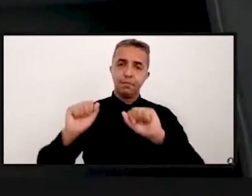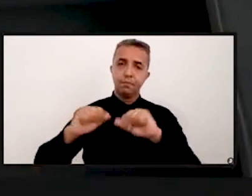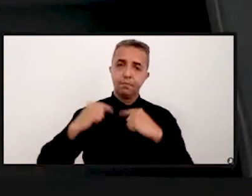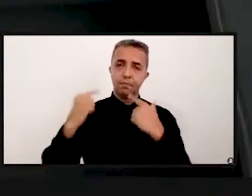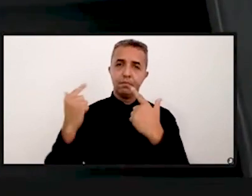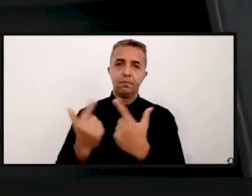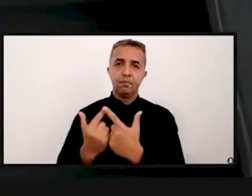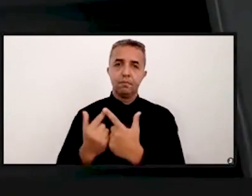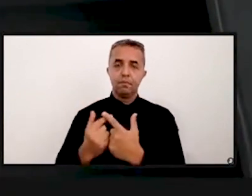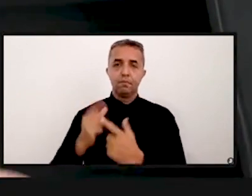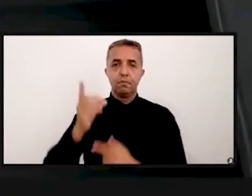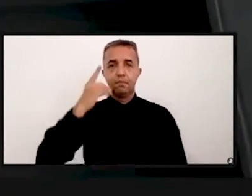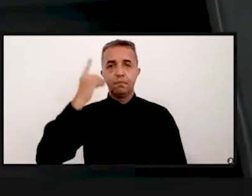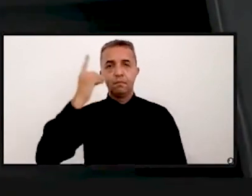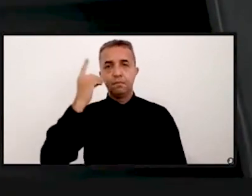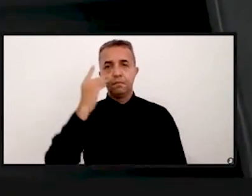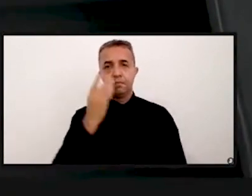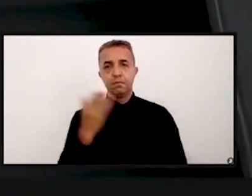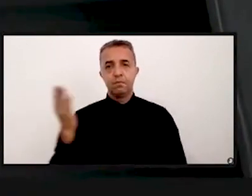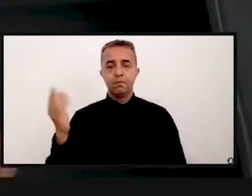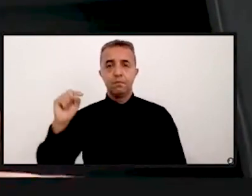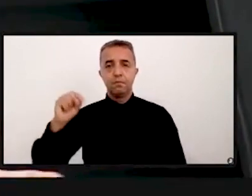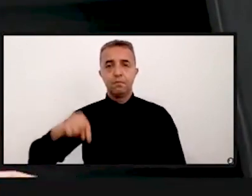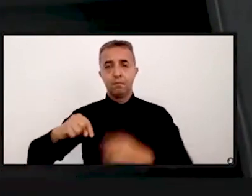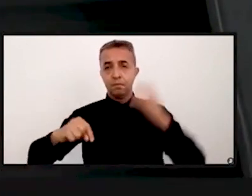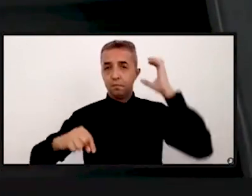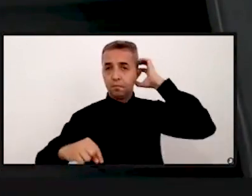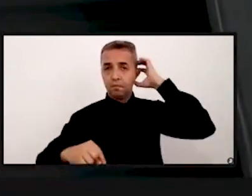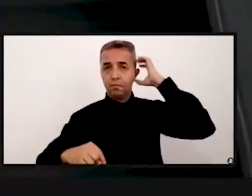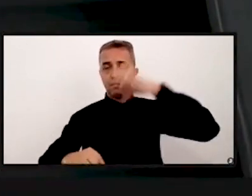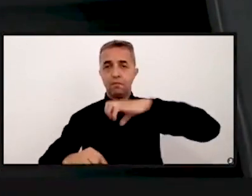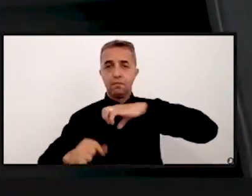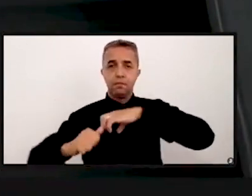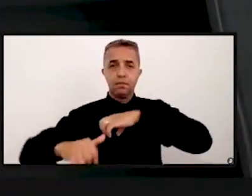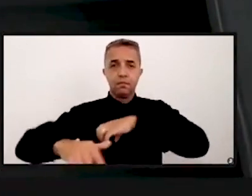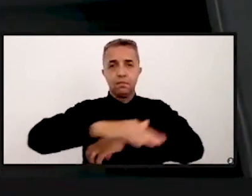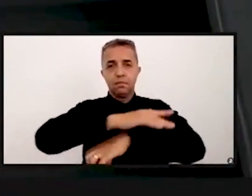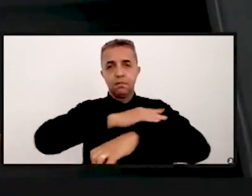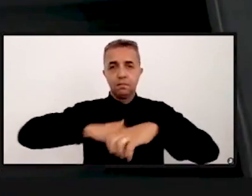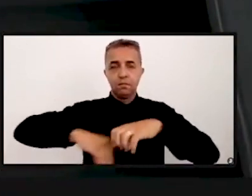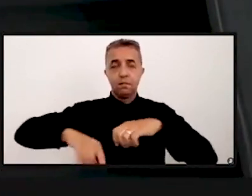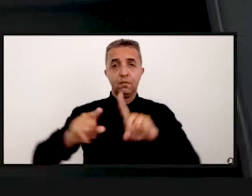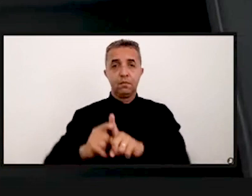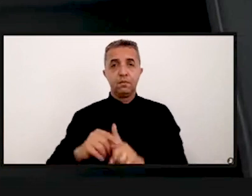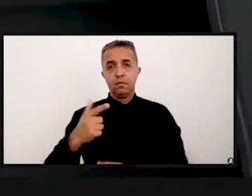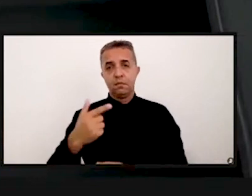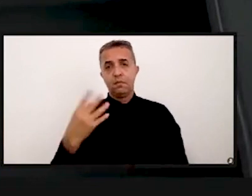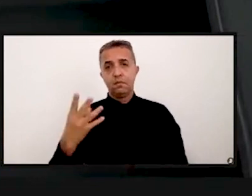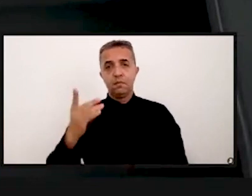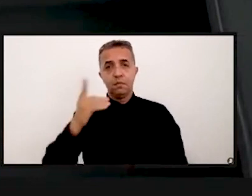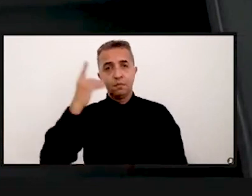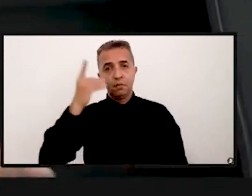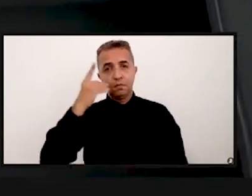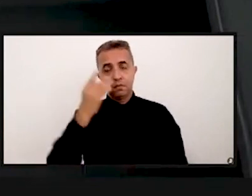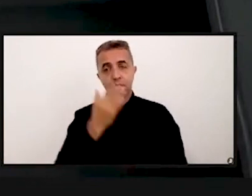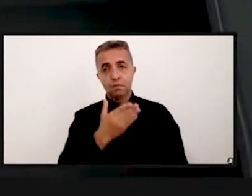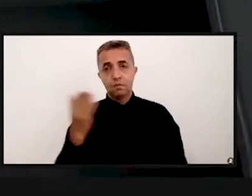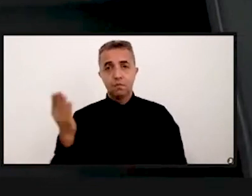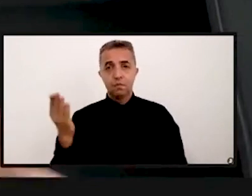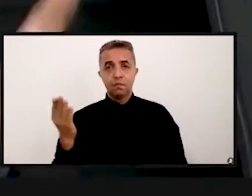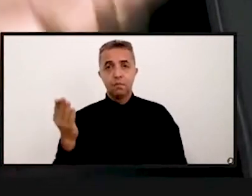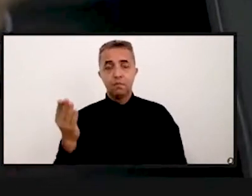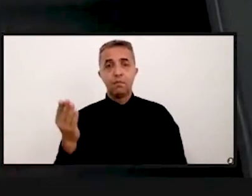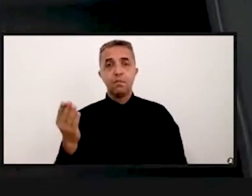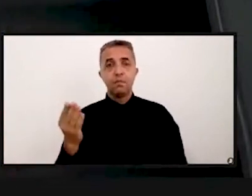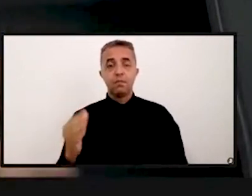nossos deputados, não só aqui da Baixada Cuiabana, como todos os 24 deputados, dar prioridade também para esse trabalho, né, que eu tenho certeza